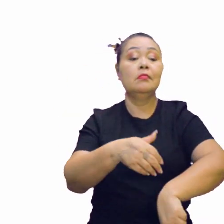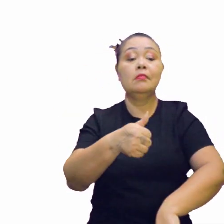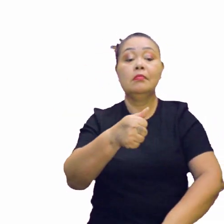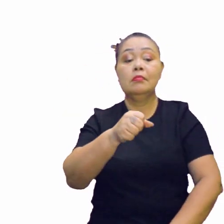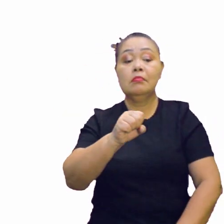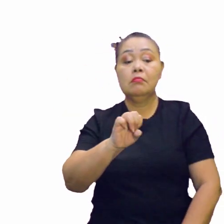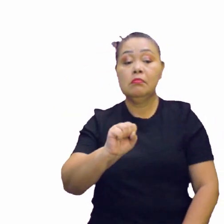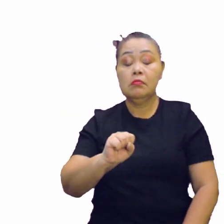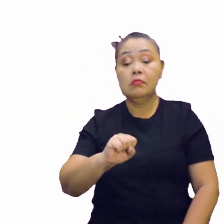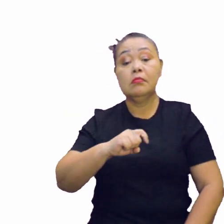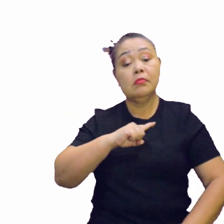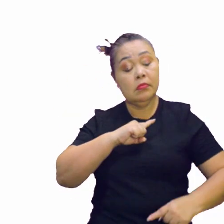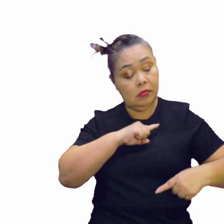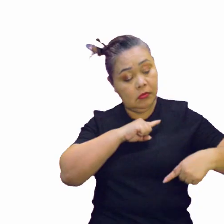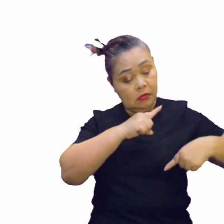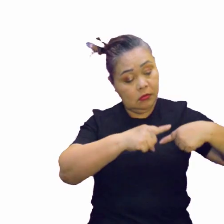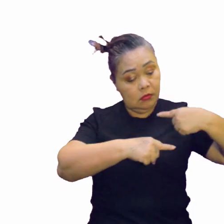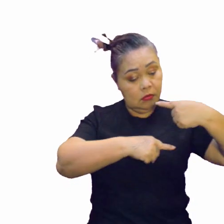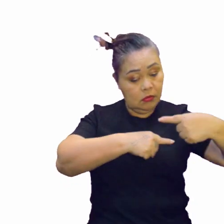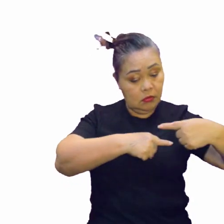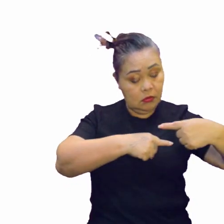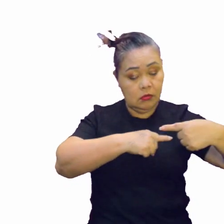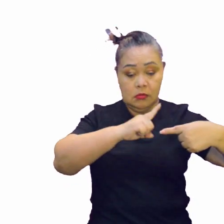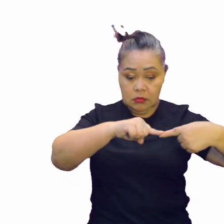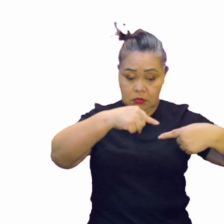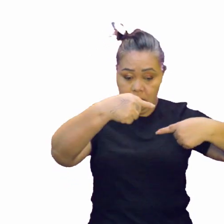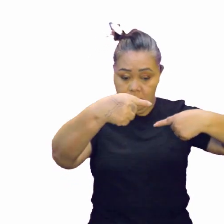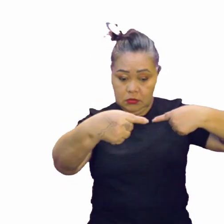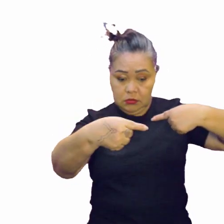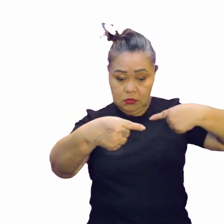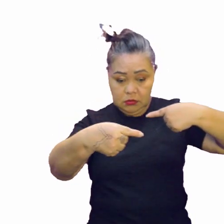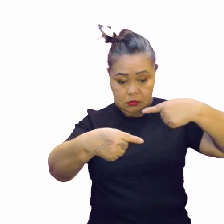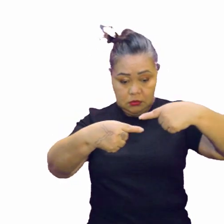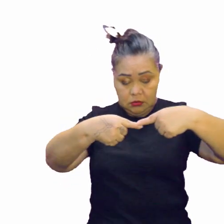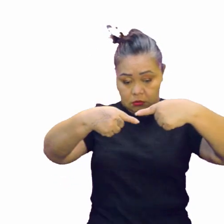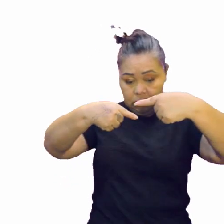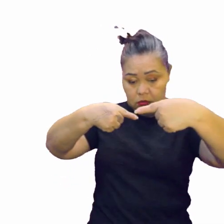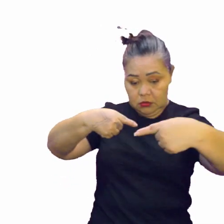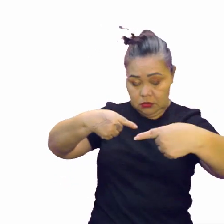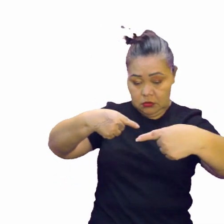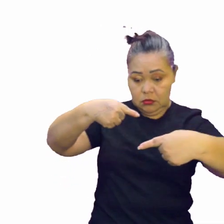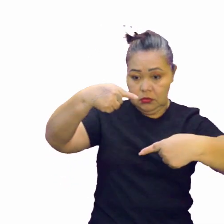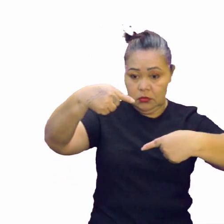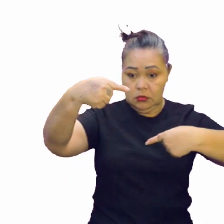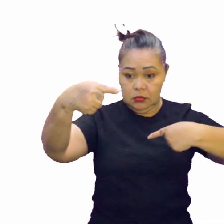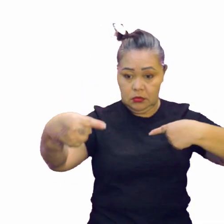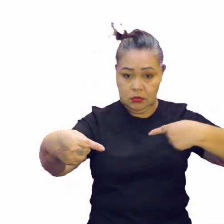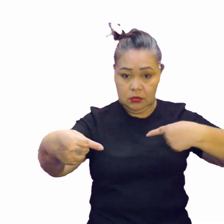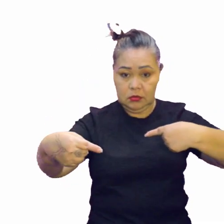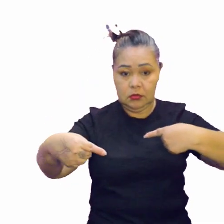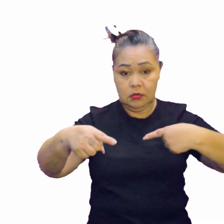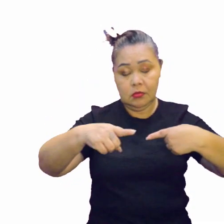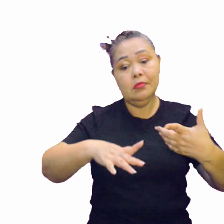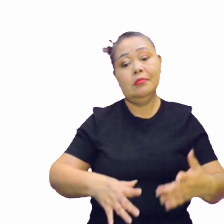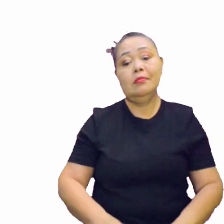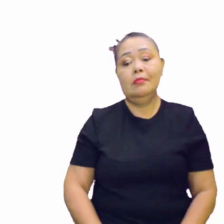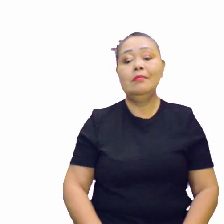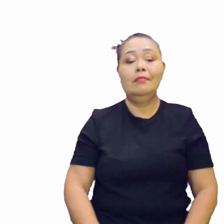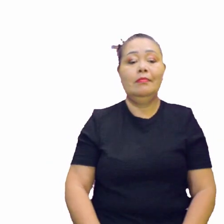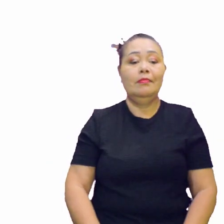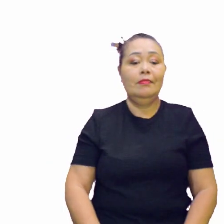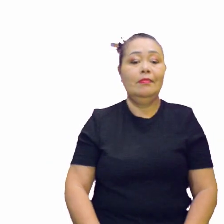SAFs sequenciais, implantação de acordo com uma sequência no tempo